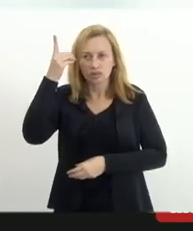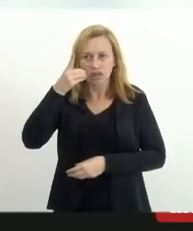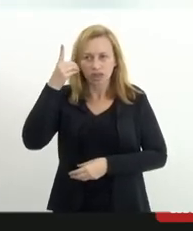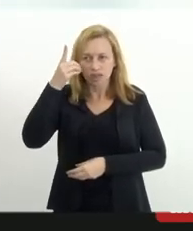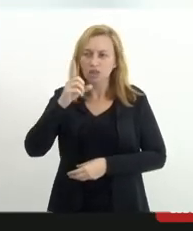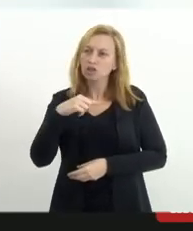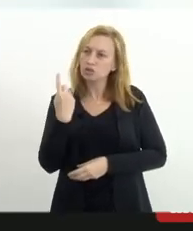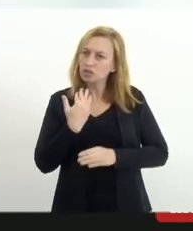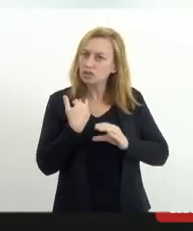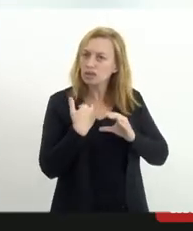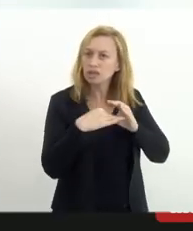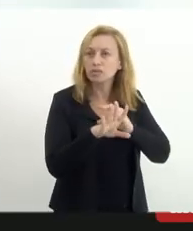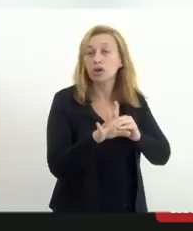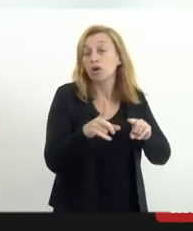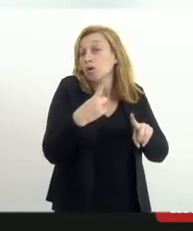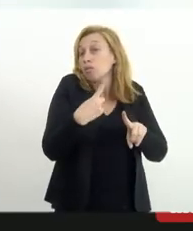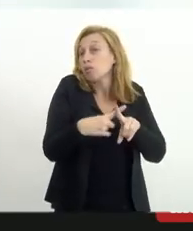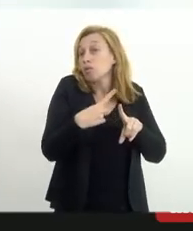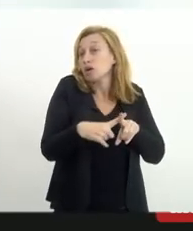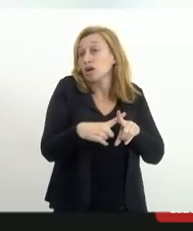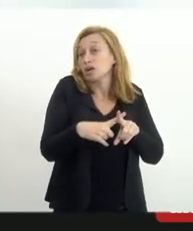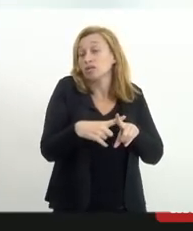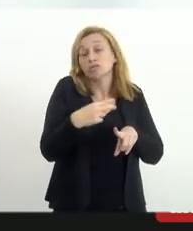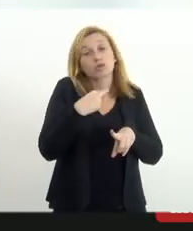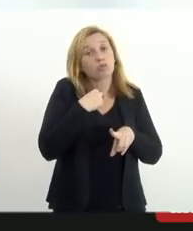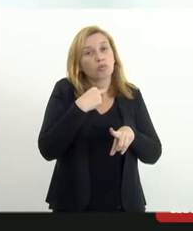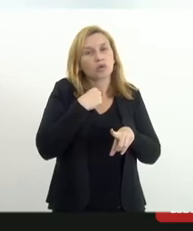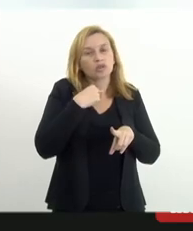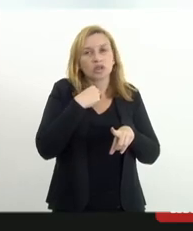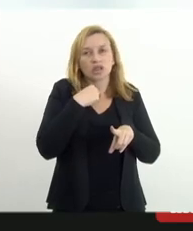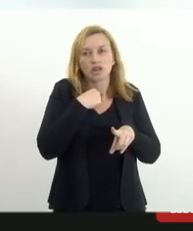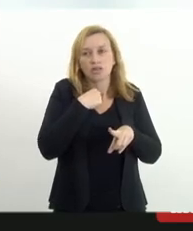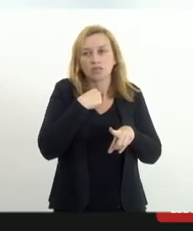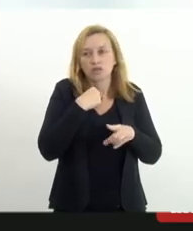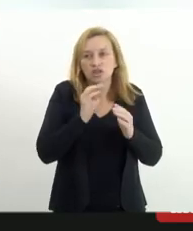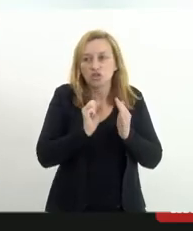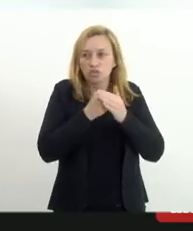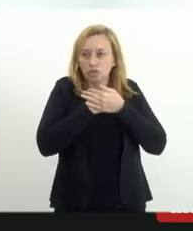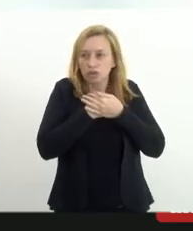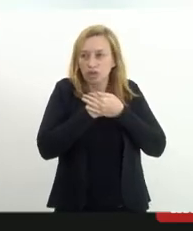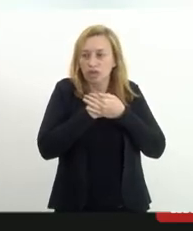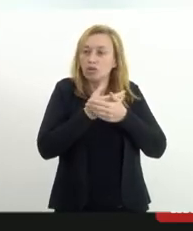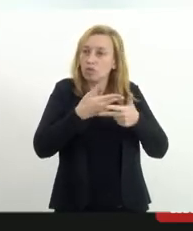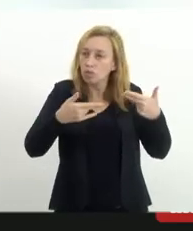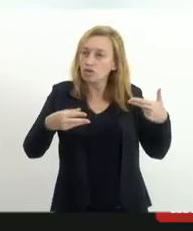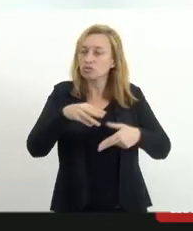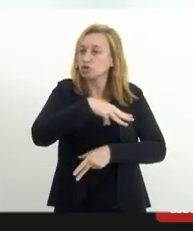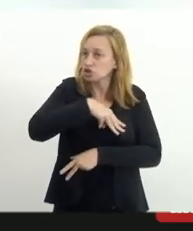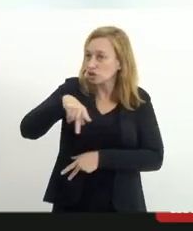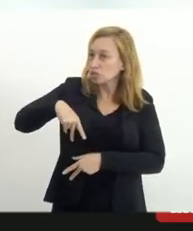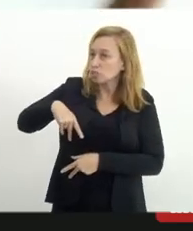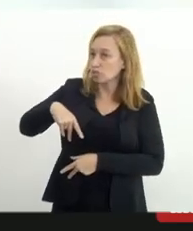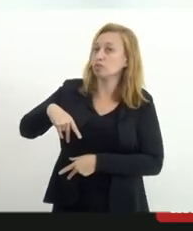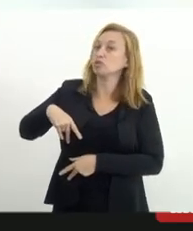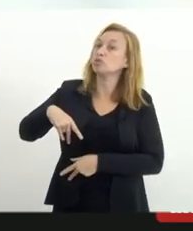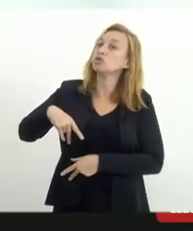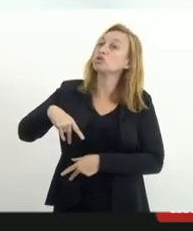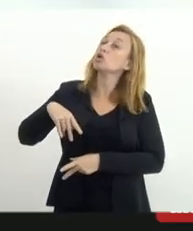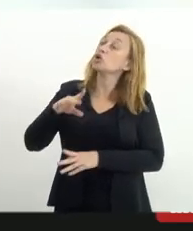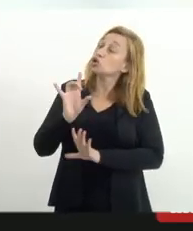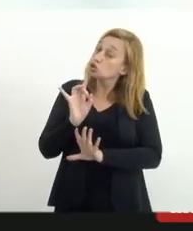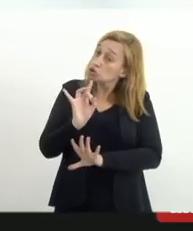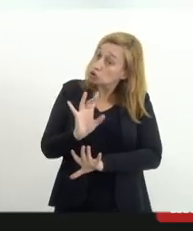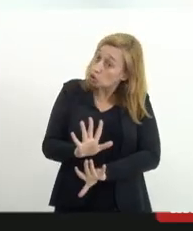gente encaminha, porque eu não vejo que haja sigilo para o Ministério Público. Sigilo há, em